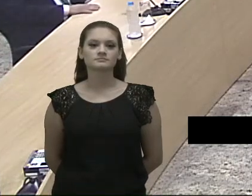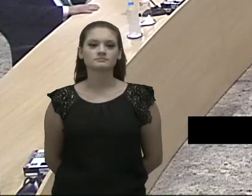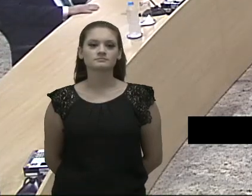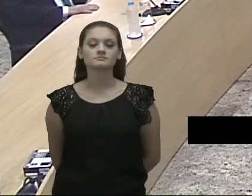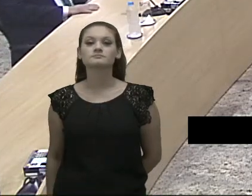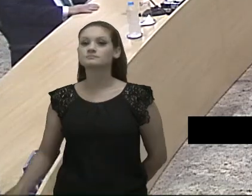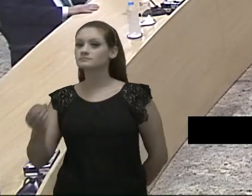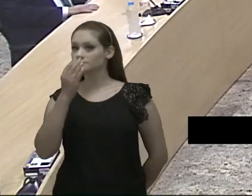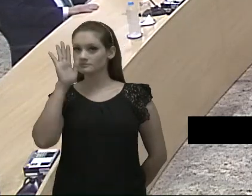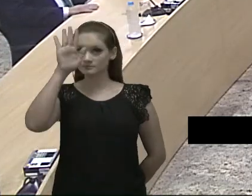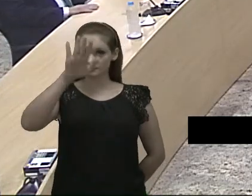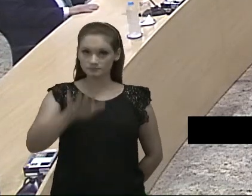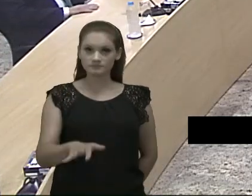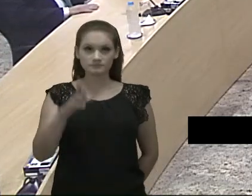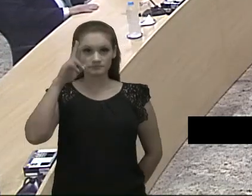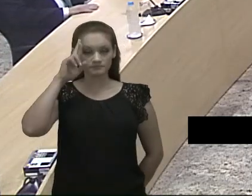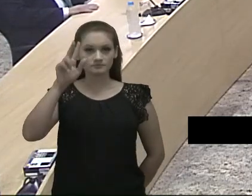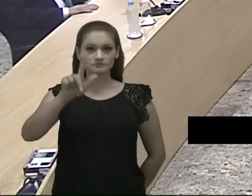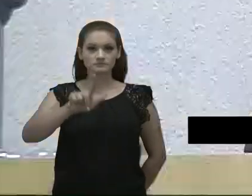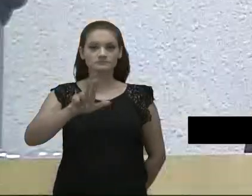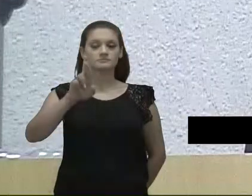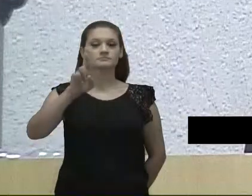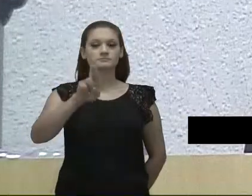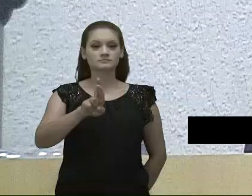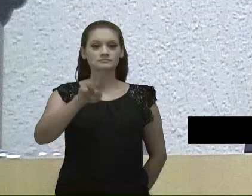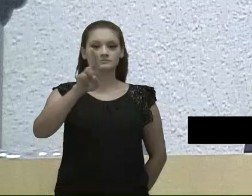Boa tarde, senhor Rui.